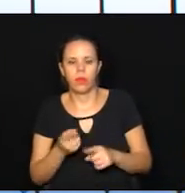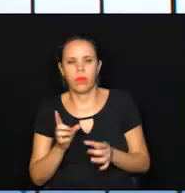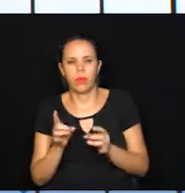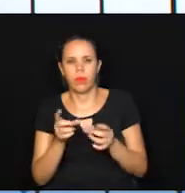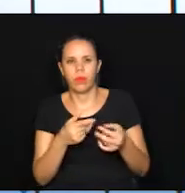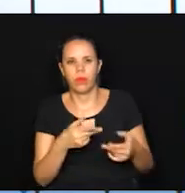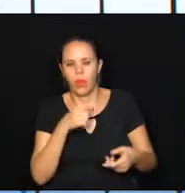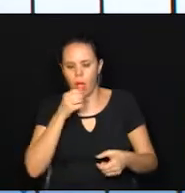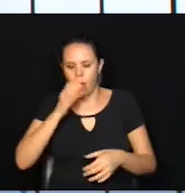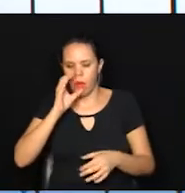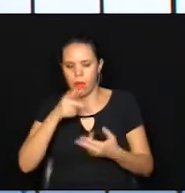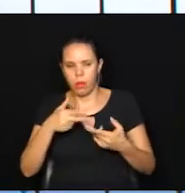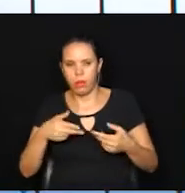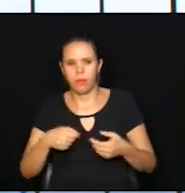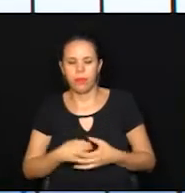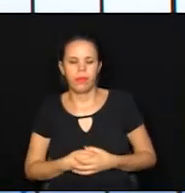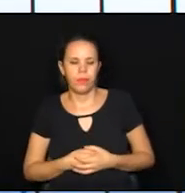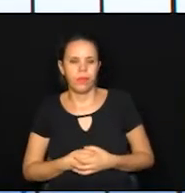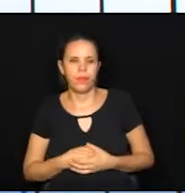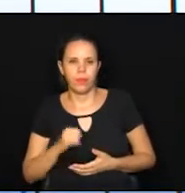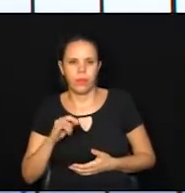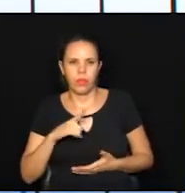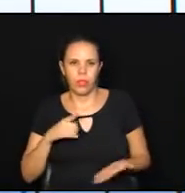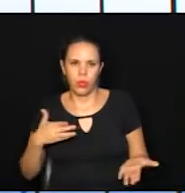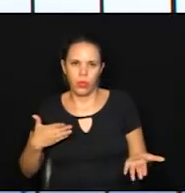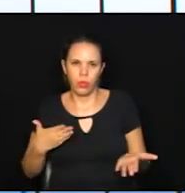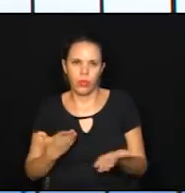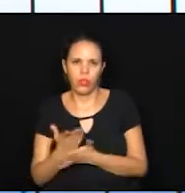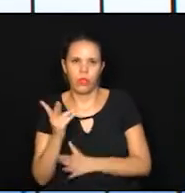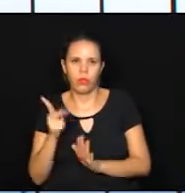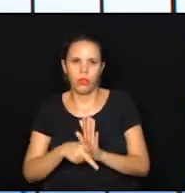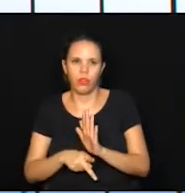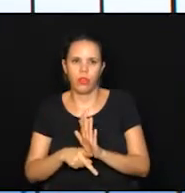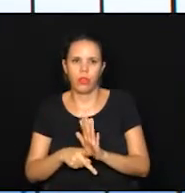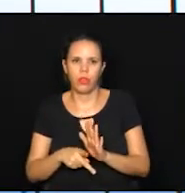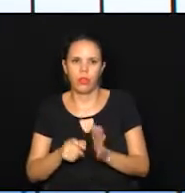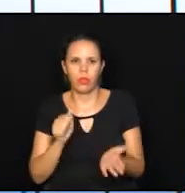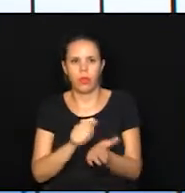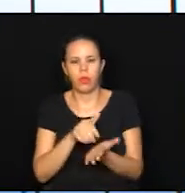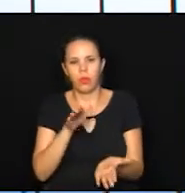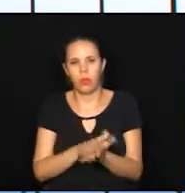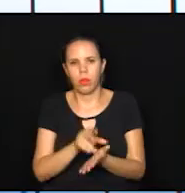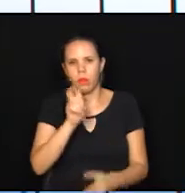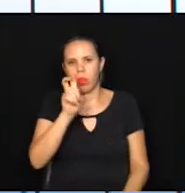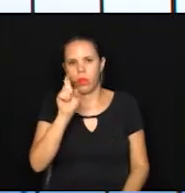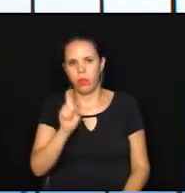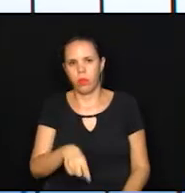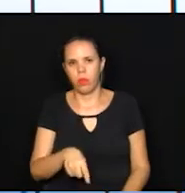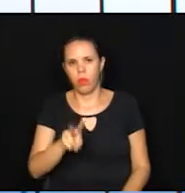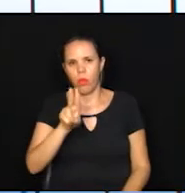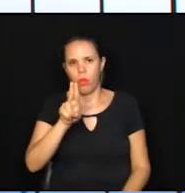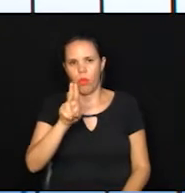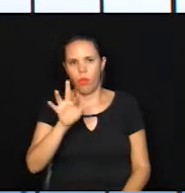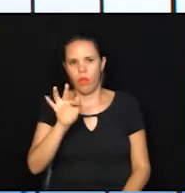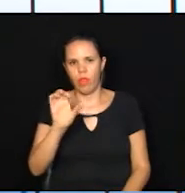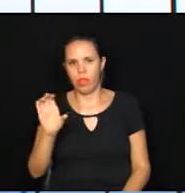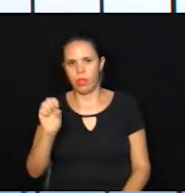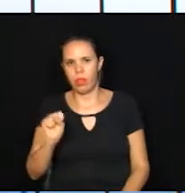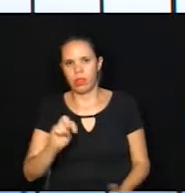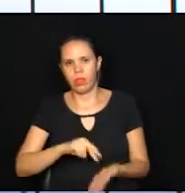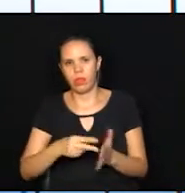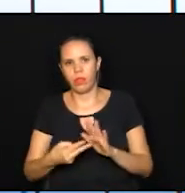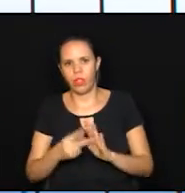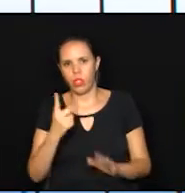comercialização de bebidas ou alimentos. Se for aprovado, o projeto prevê multa de 5.000 UFIX, que hoje equivalem a R$